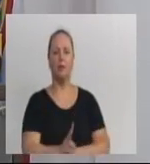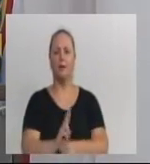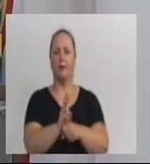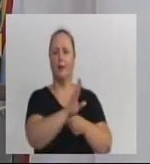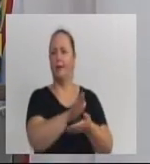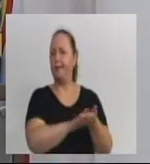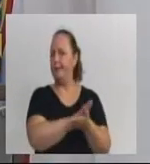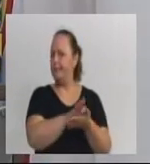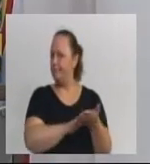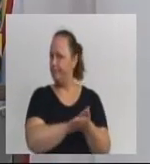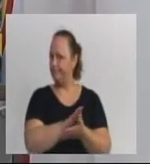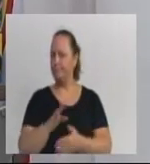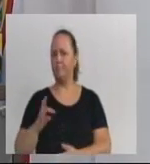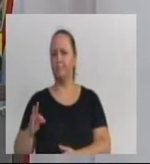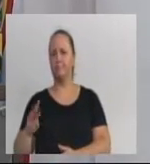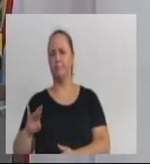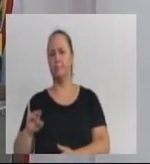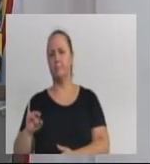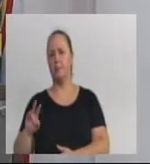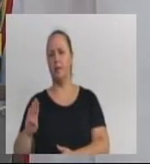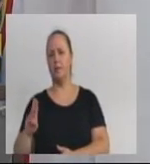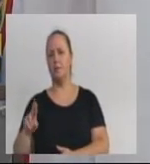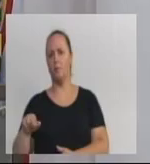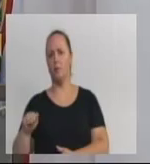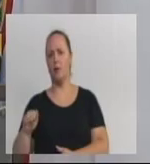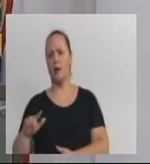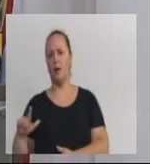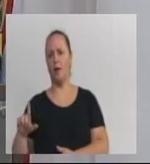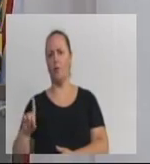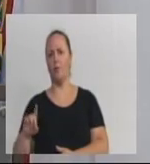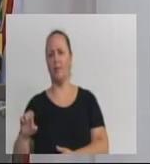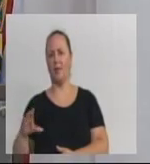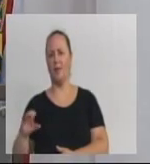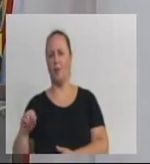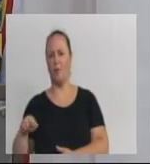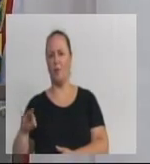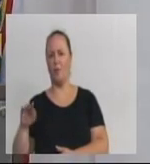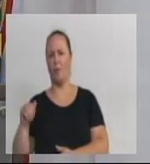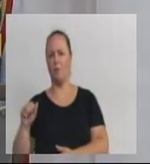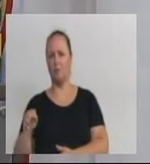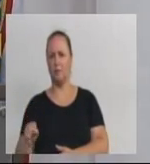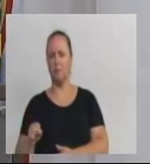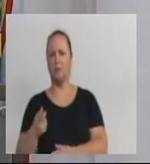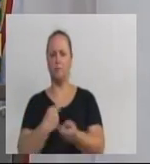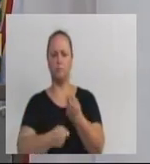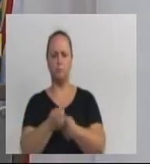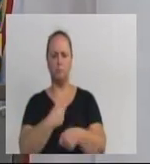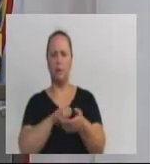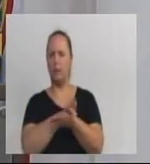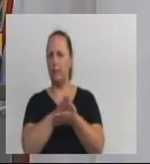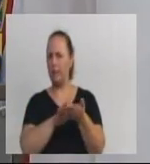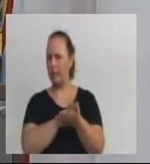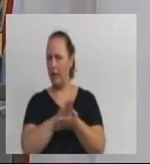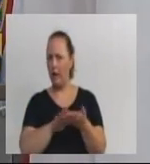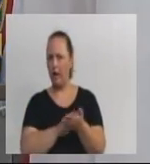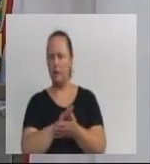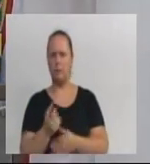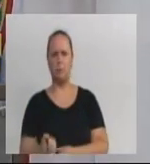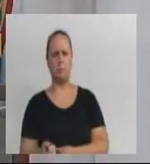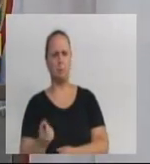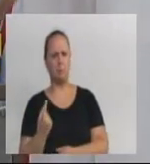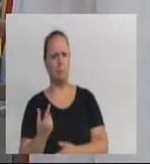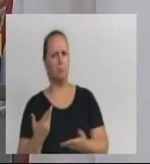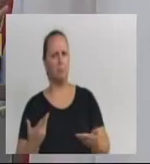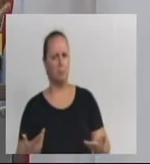Contas, me corrija o vereador Vanderlei se eu estiver errado, não é fiscalizada, é fiscalizado pelo Conselho, que quem